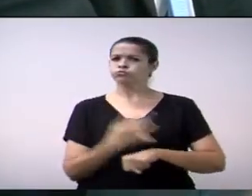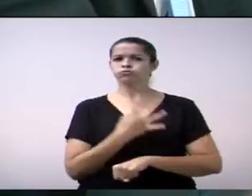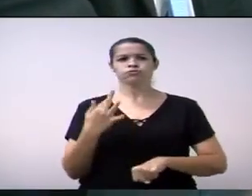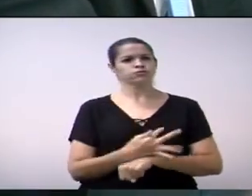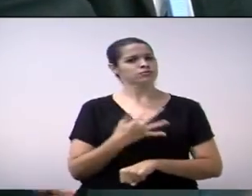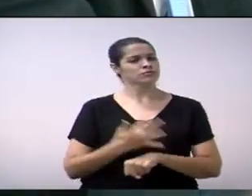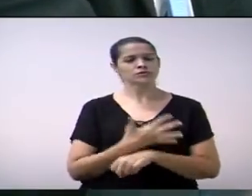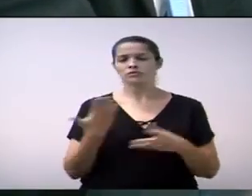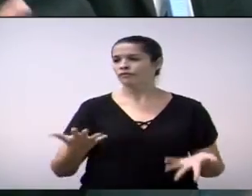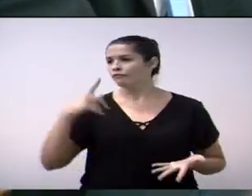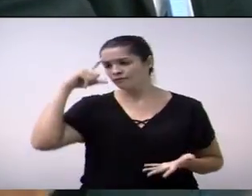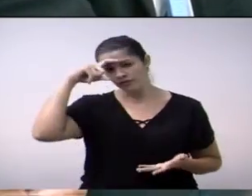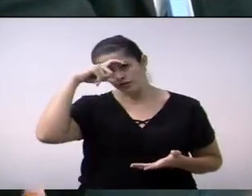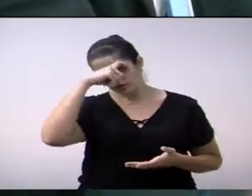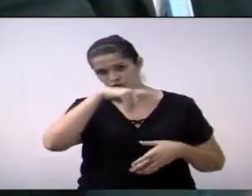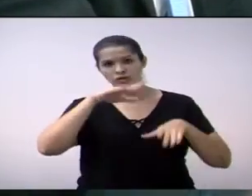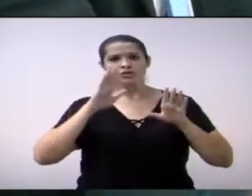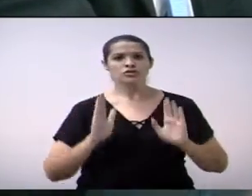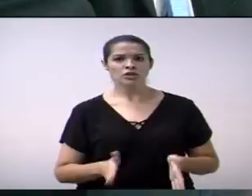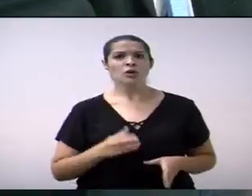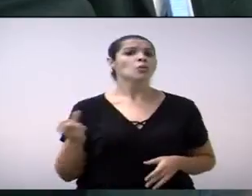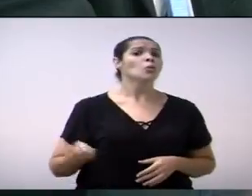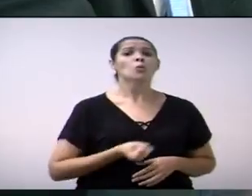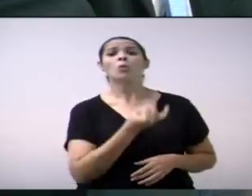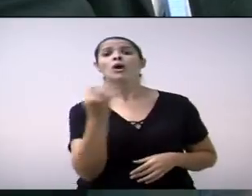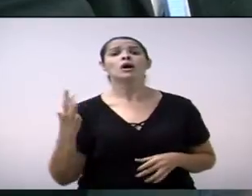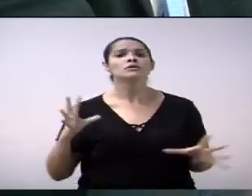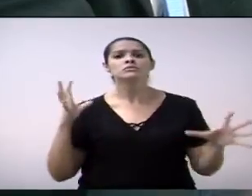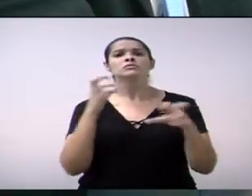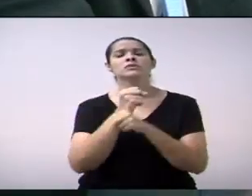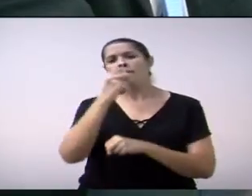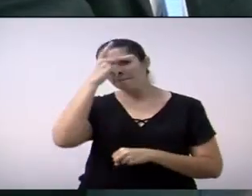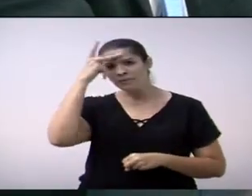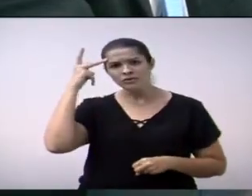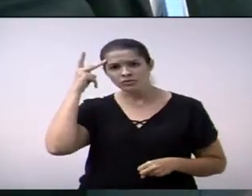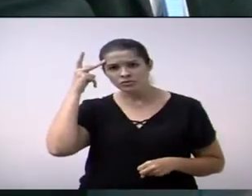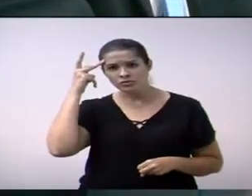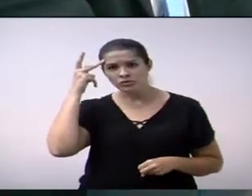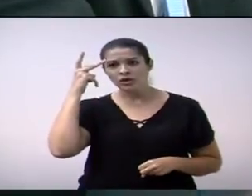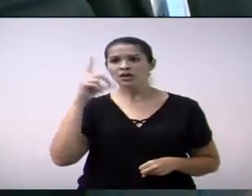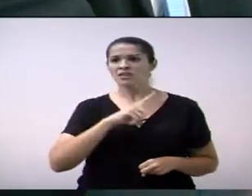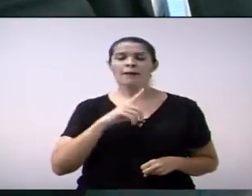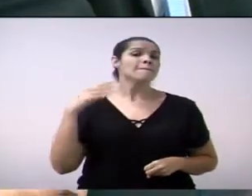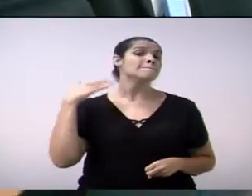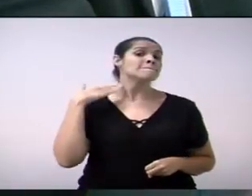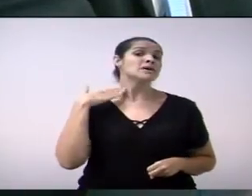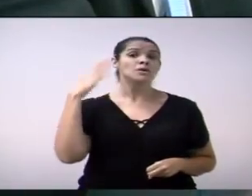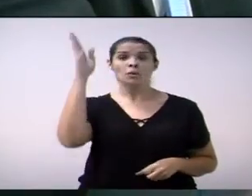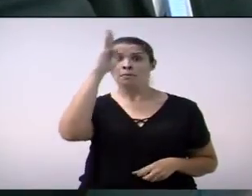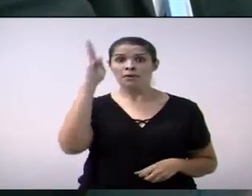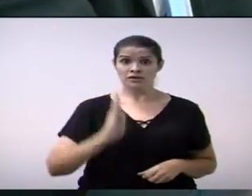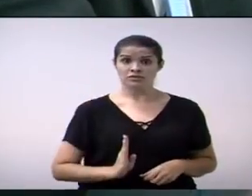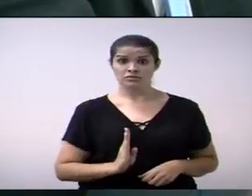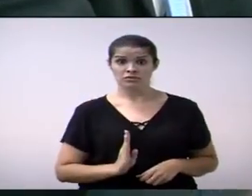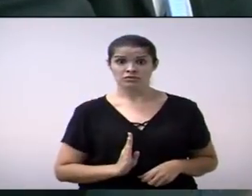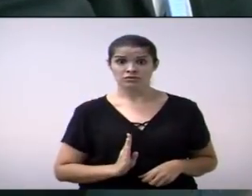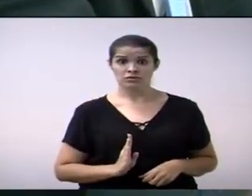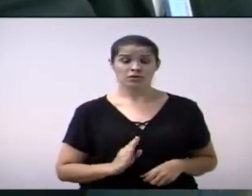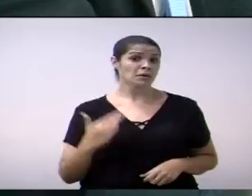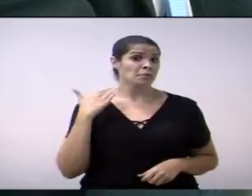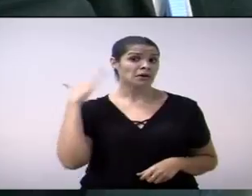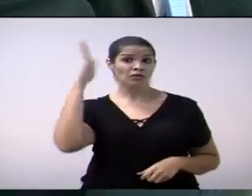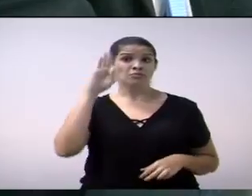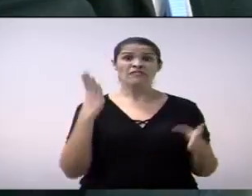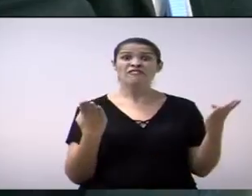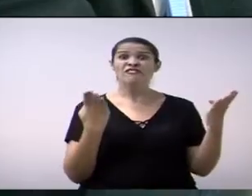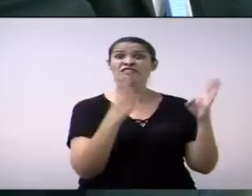sei quantas pessoas da cidade também são correntistas do Banco do Brasil. O Banco do Brasil encerrou uma das